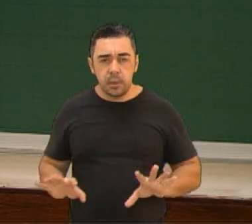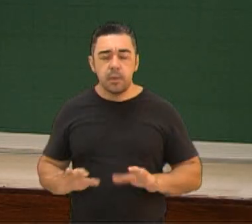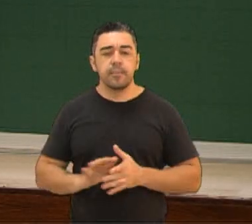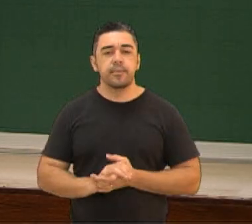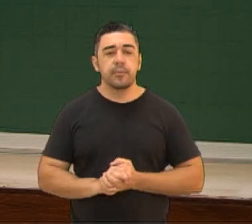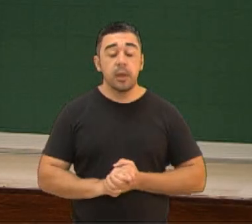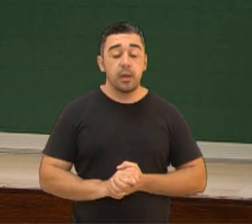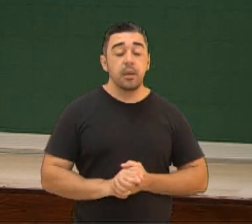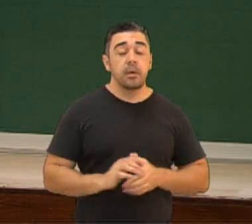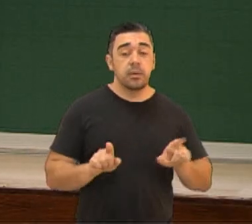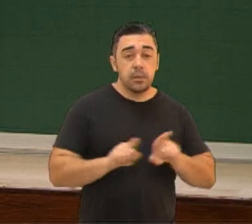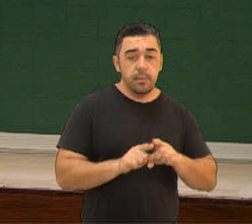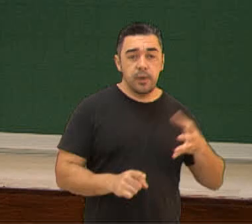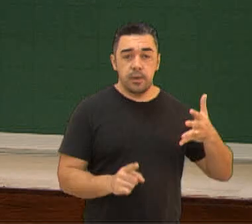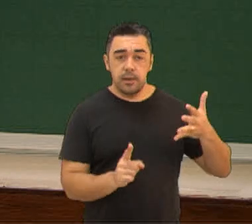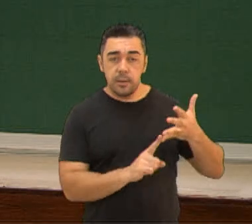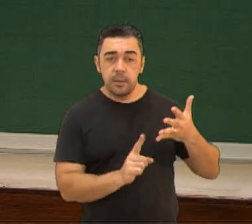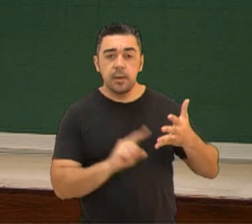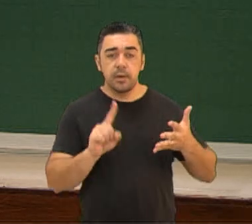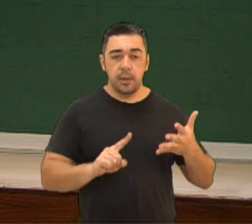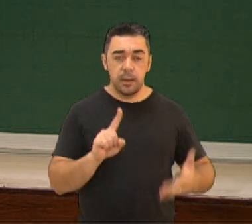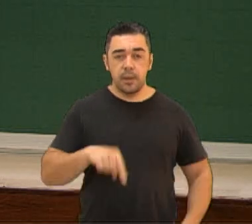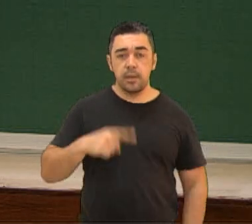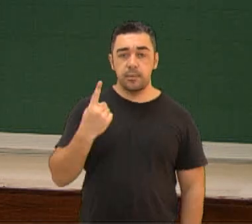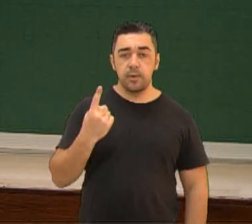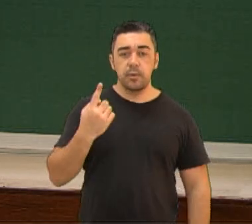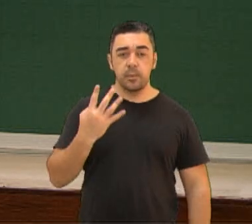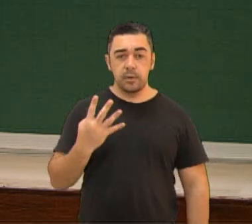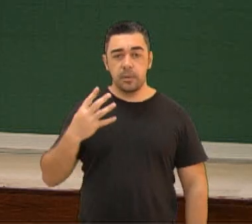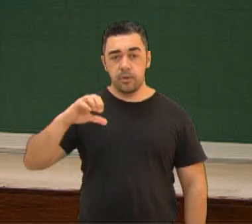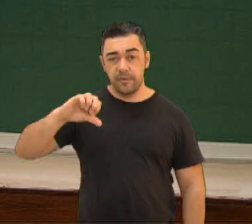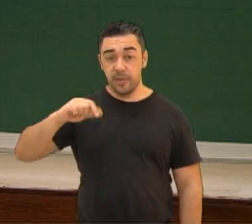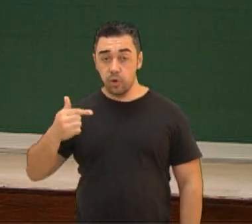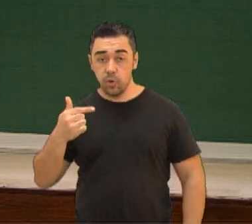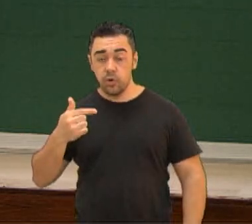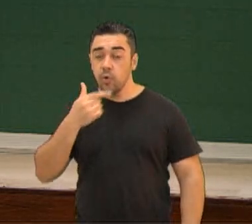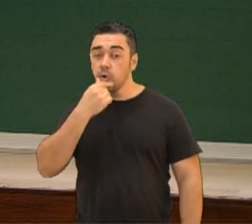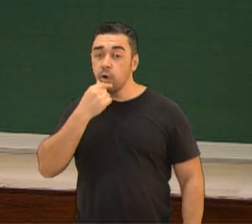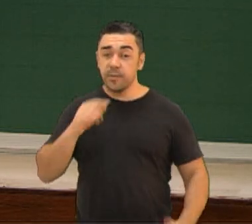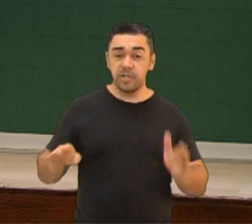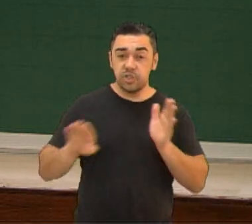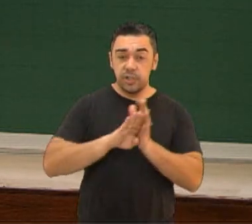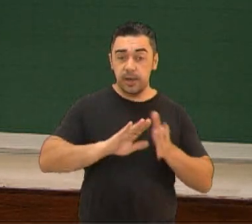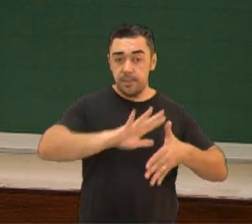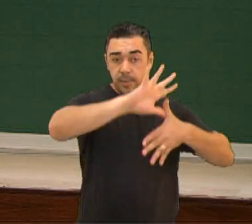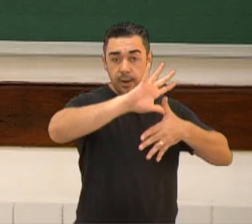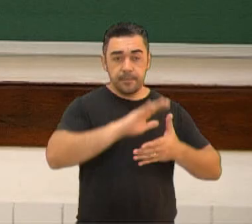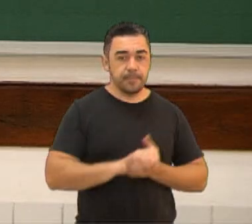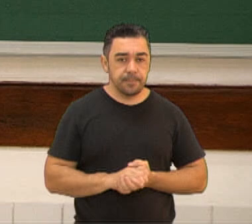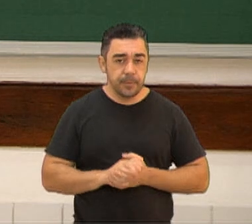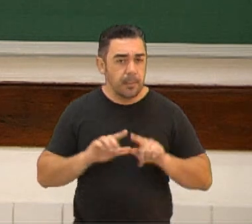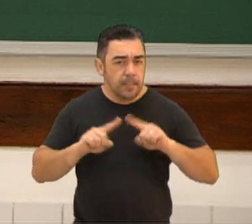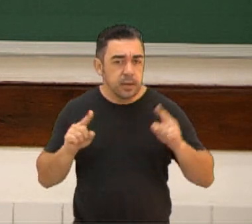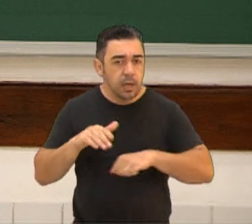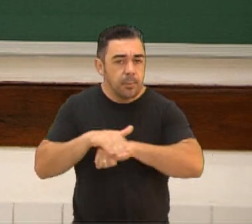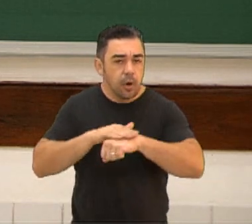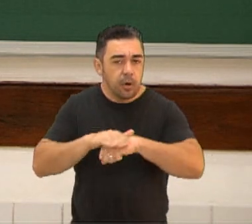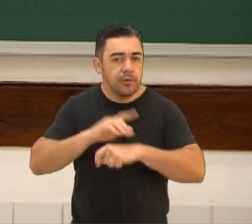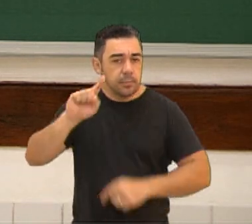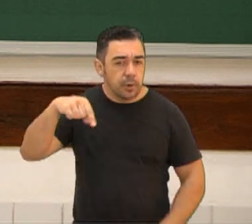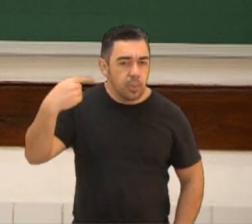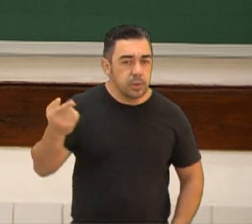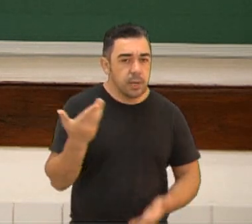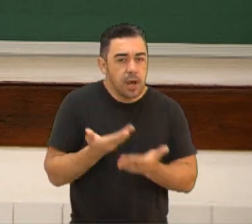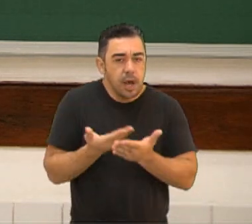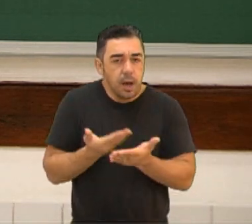1492, Cristóvão Colombo chega na América. E isso é um papo para a nossa próxima